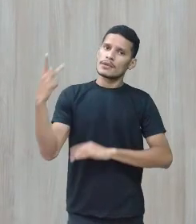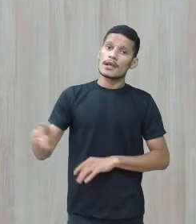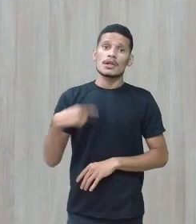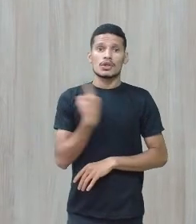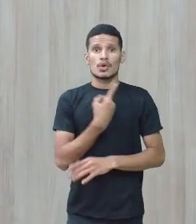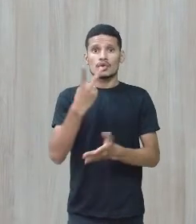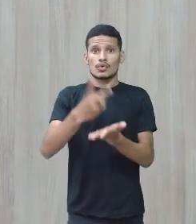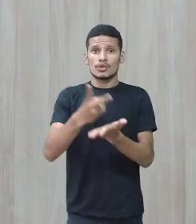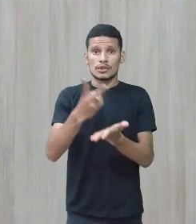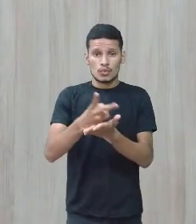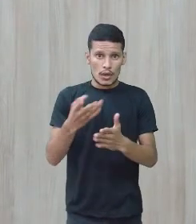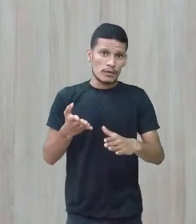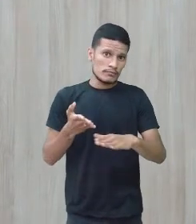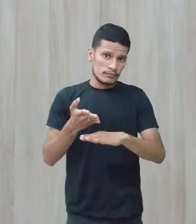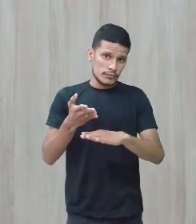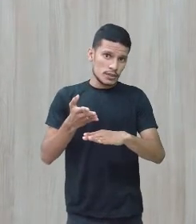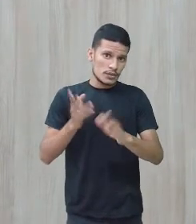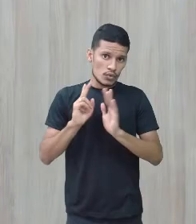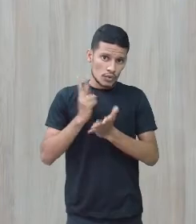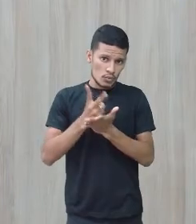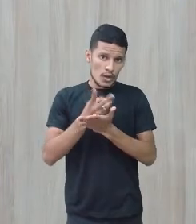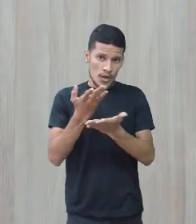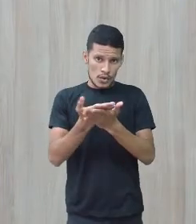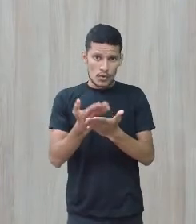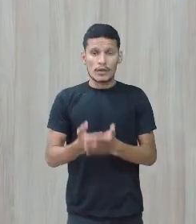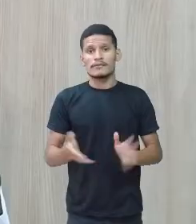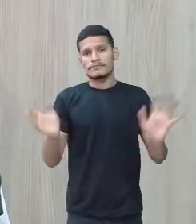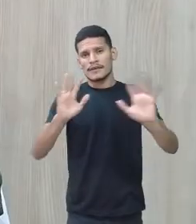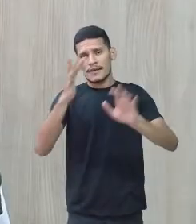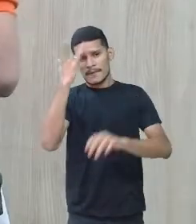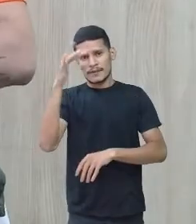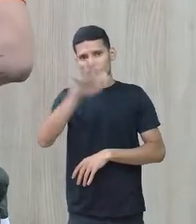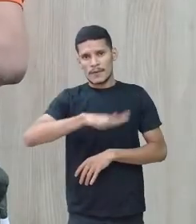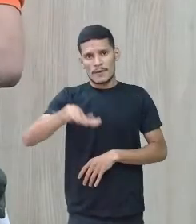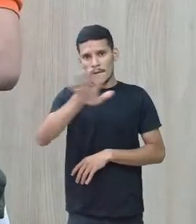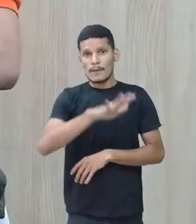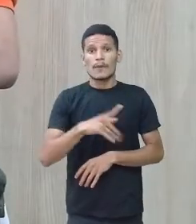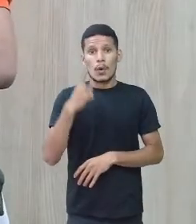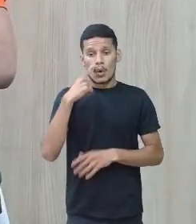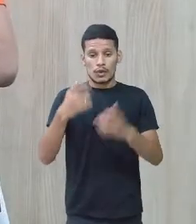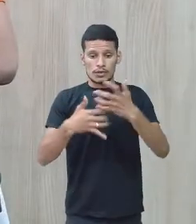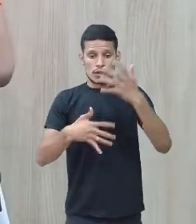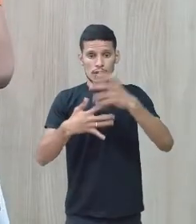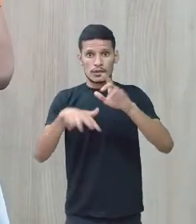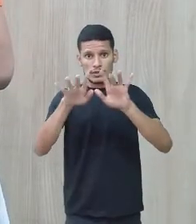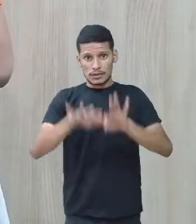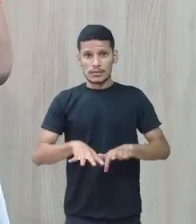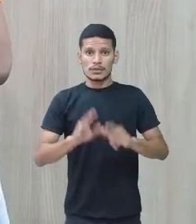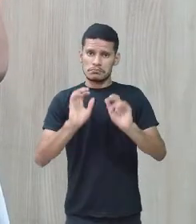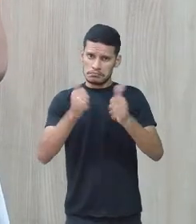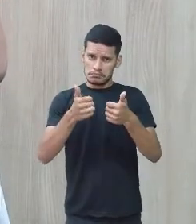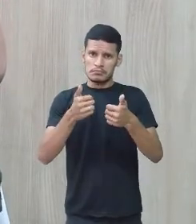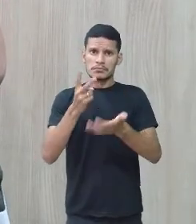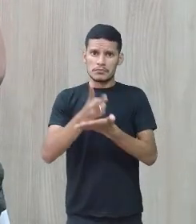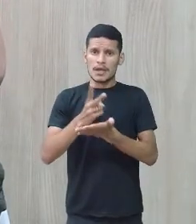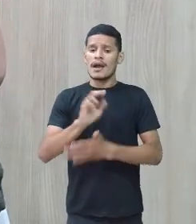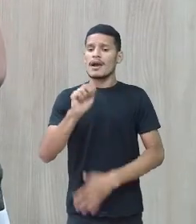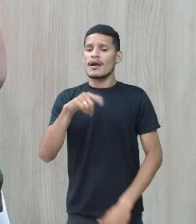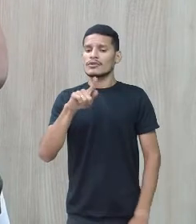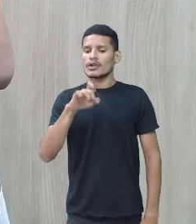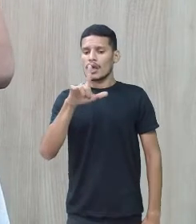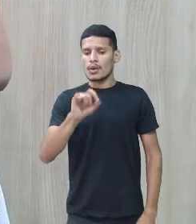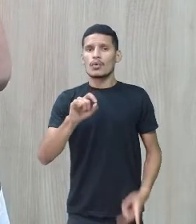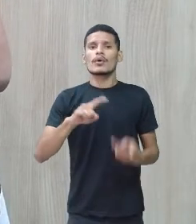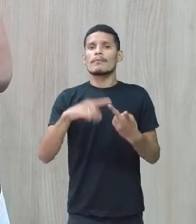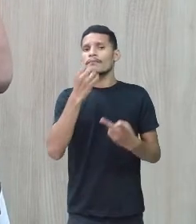gente seguir o bonde. Fala, minha benção. O chat aqui tá indo, viu? Ângelo aqui, ó, tá dizendo